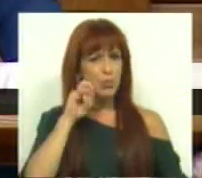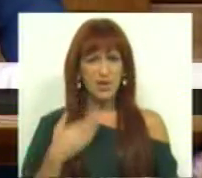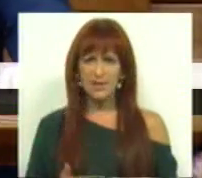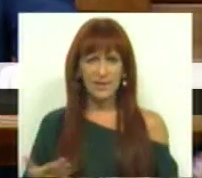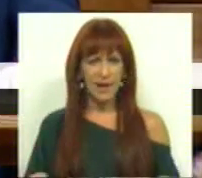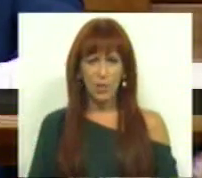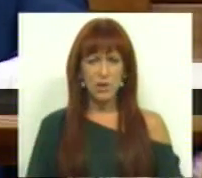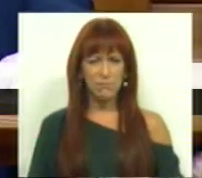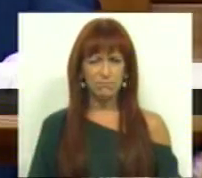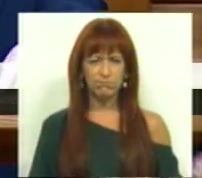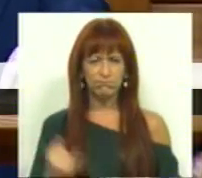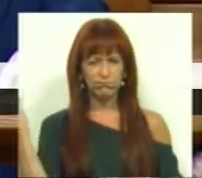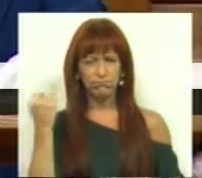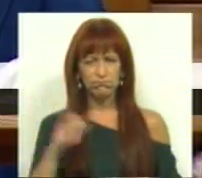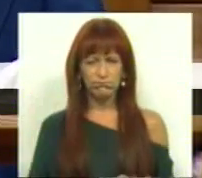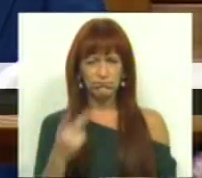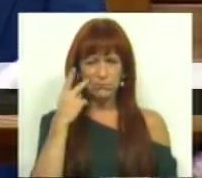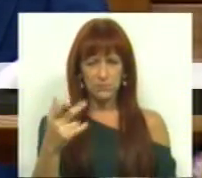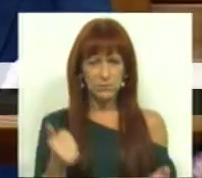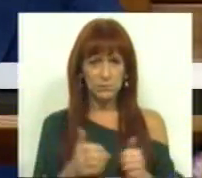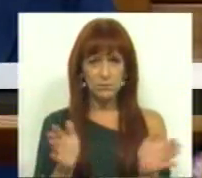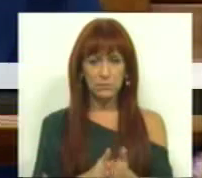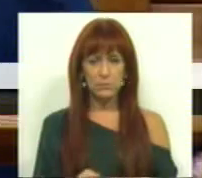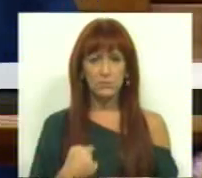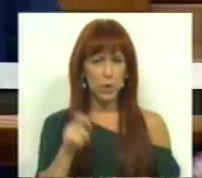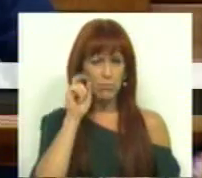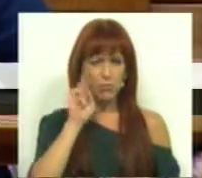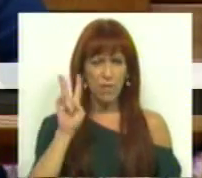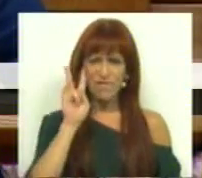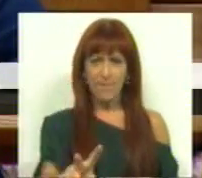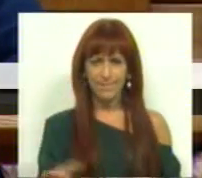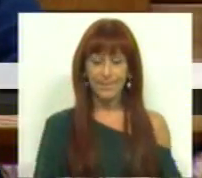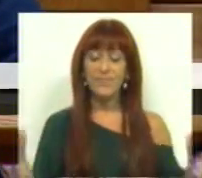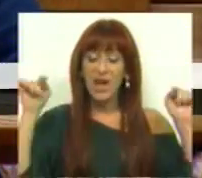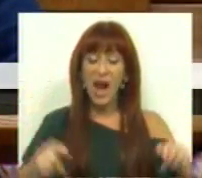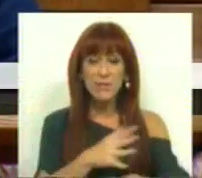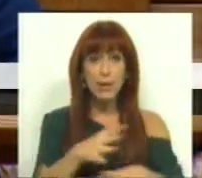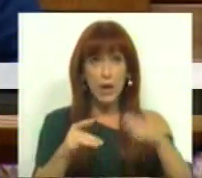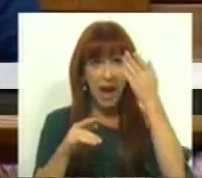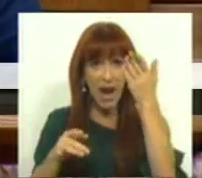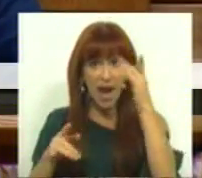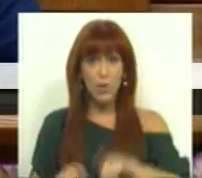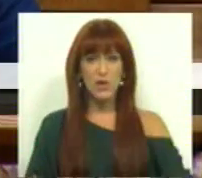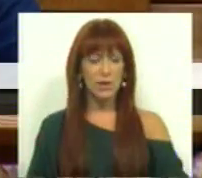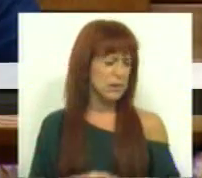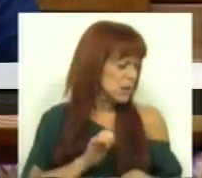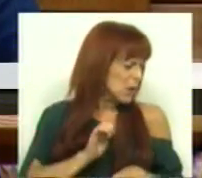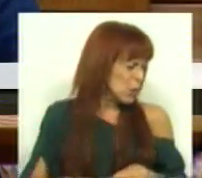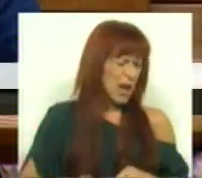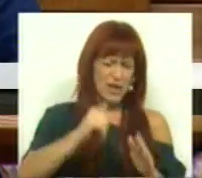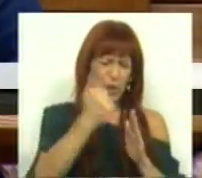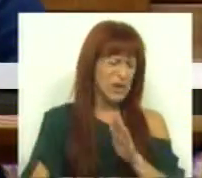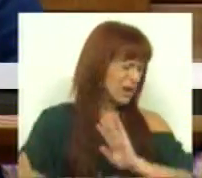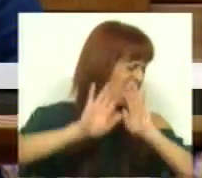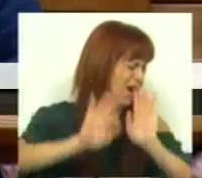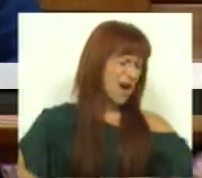protegido. Uma farsa, como está à vista de todas e de todos. Esta maioria, que detesta a